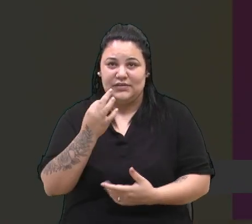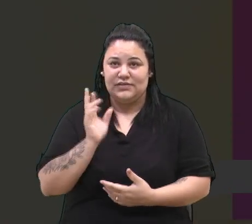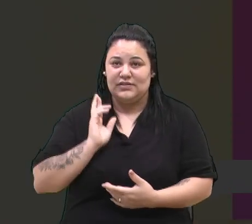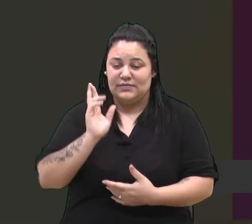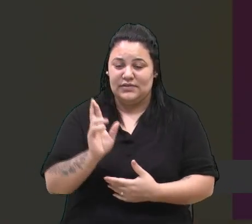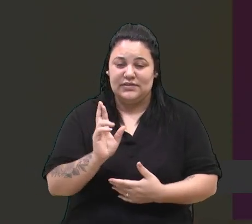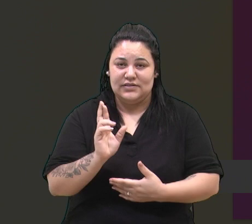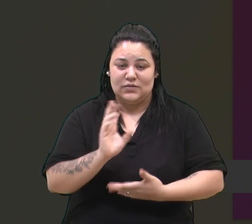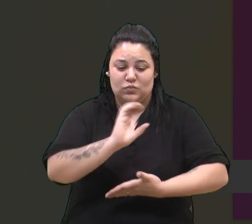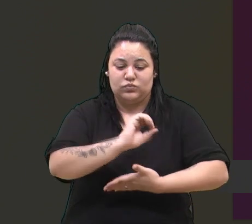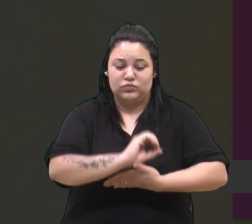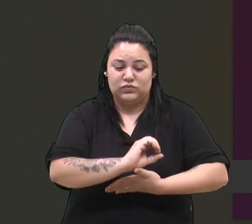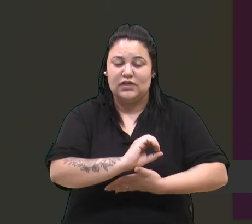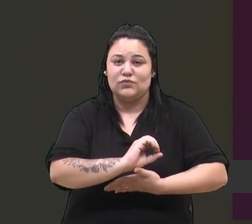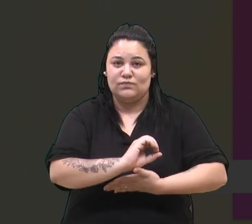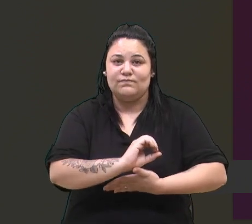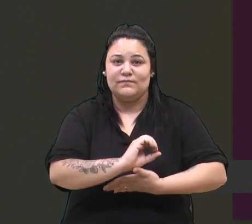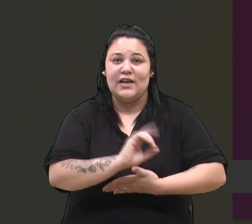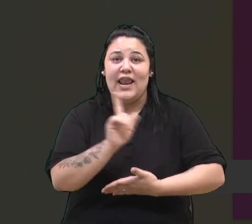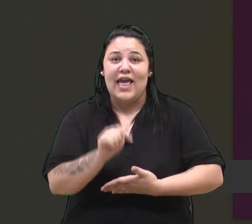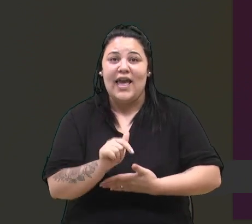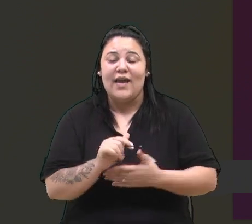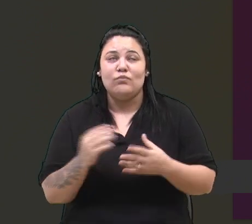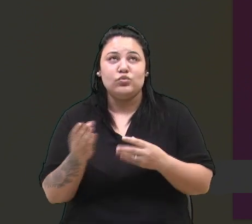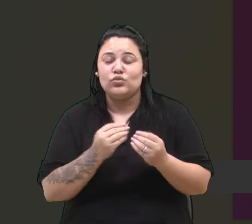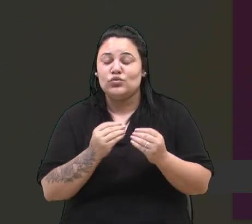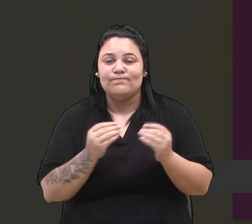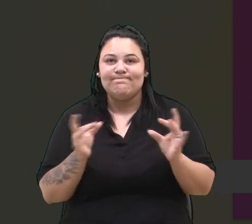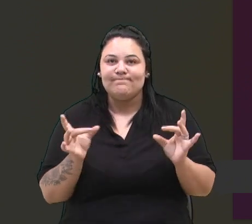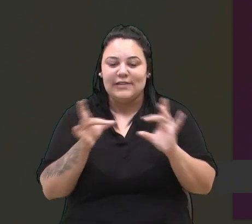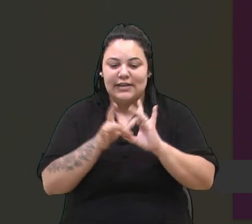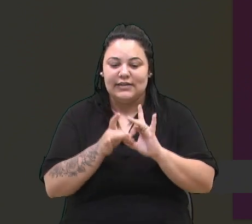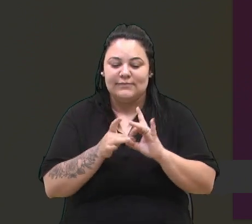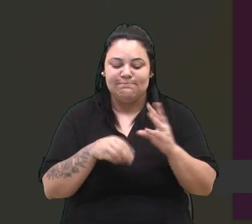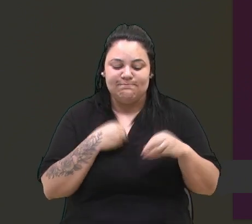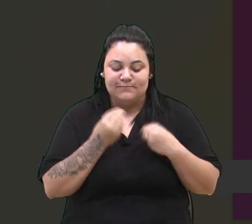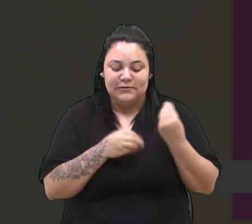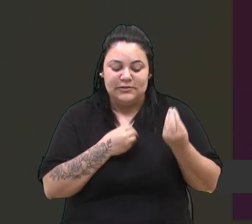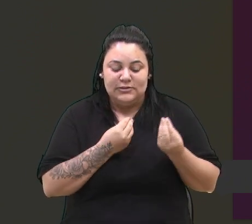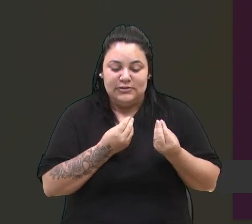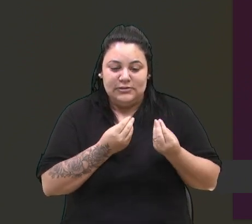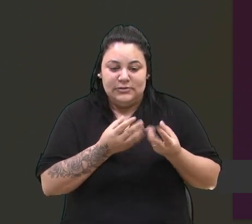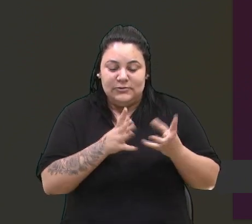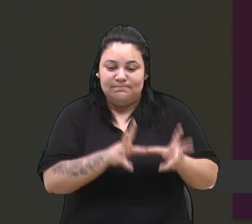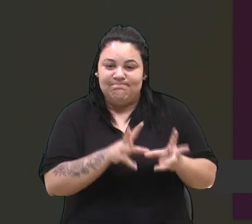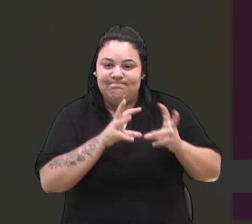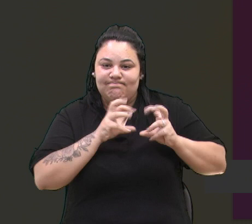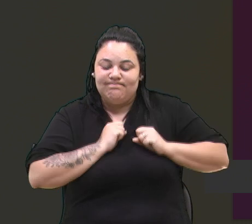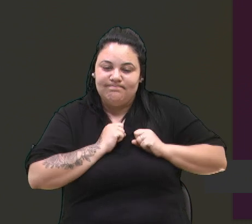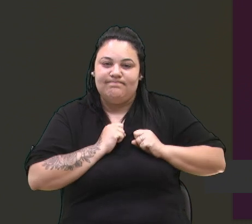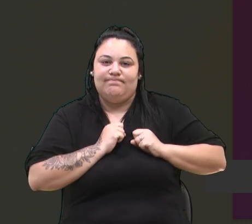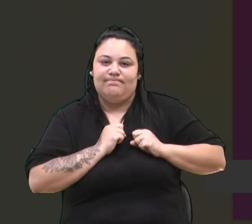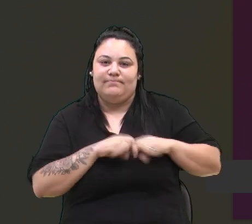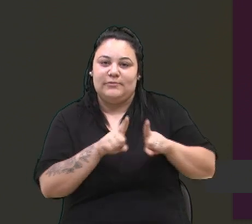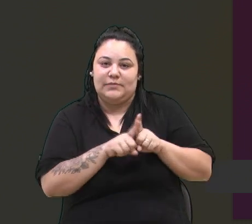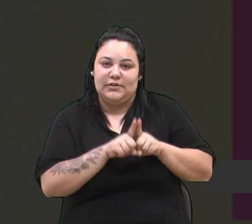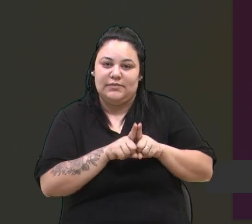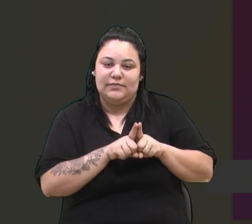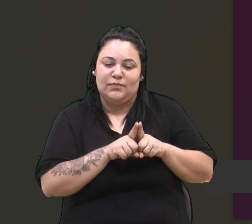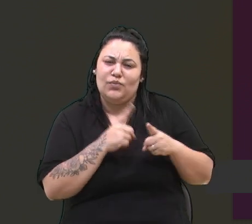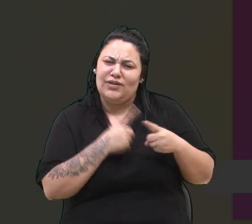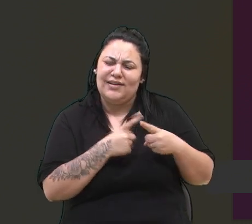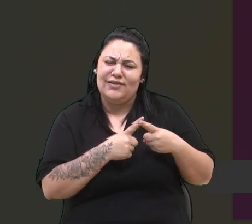Zero, ela pode estar muito conectada com o sentimento de pertencimento. O